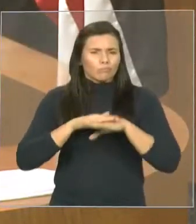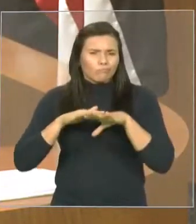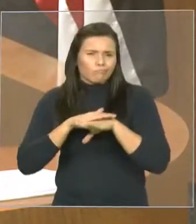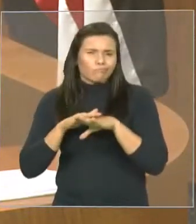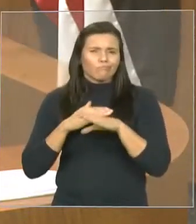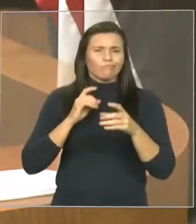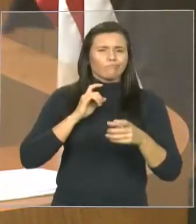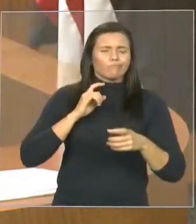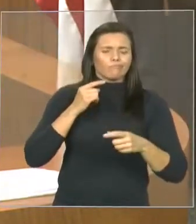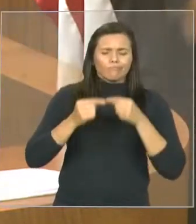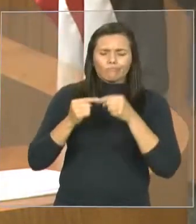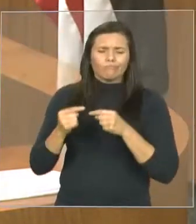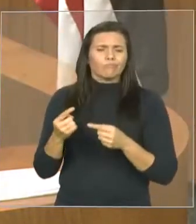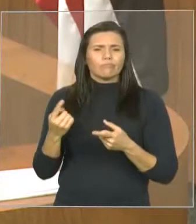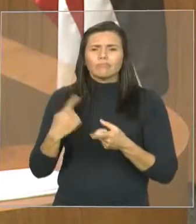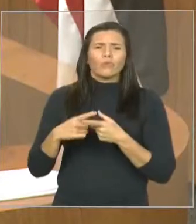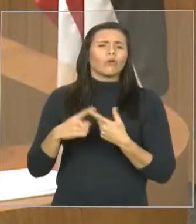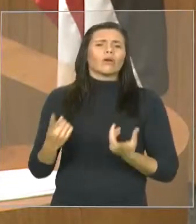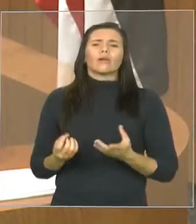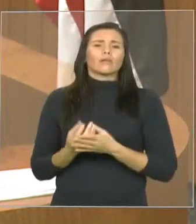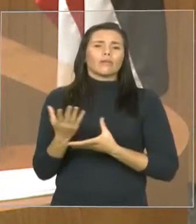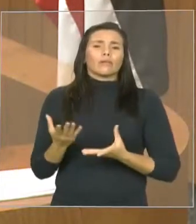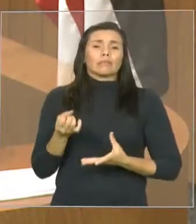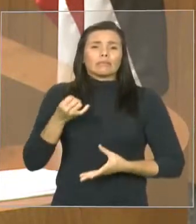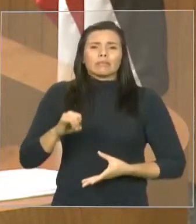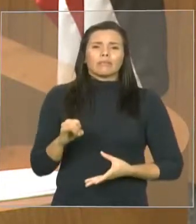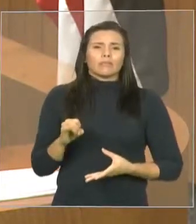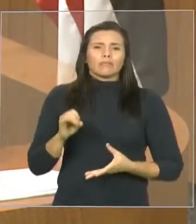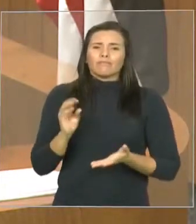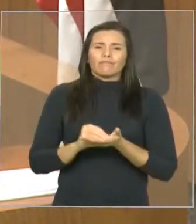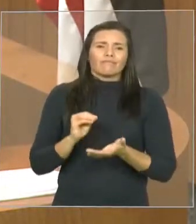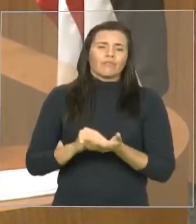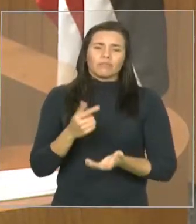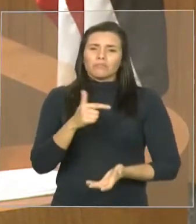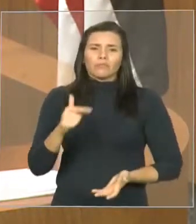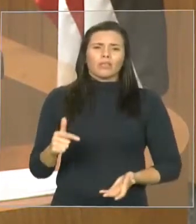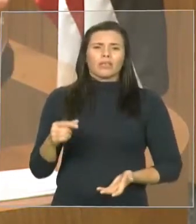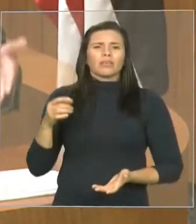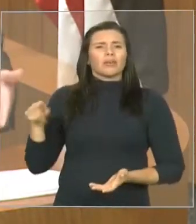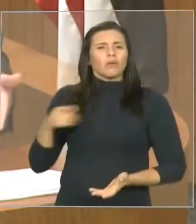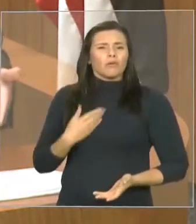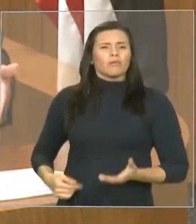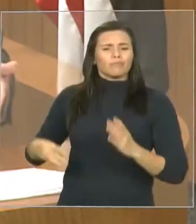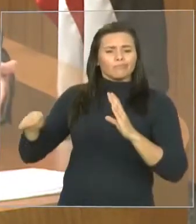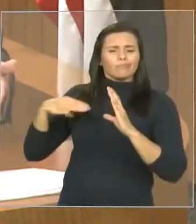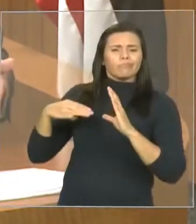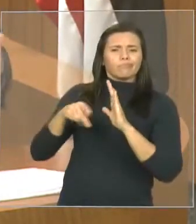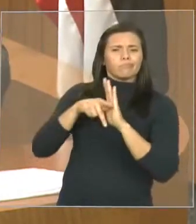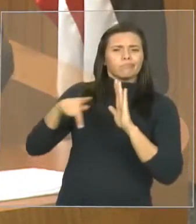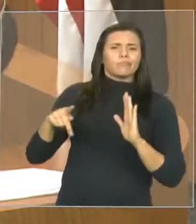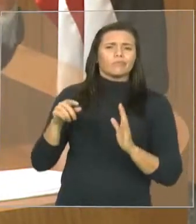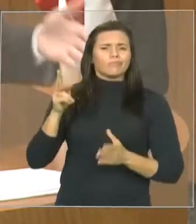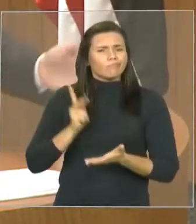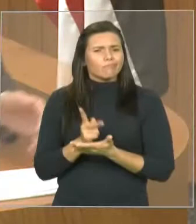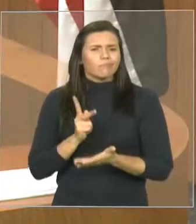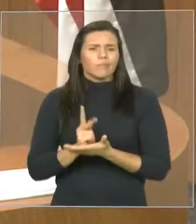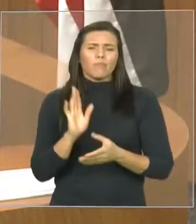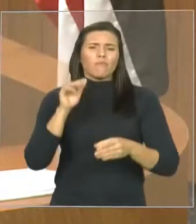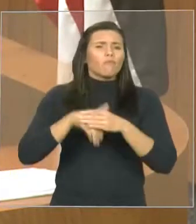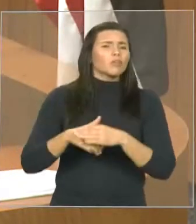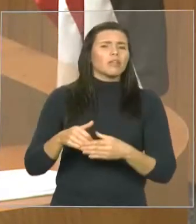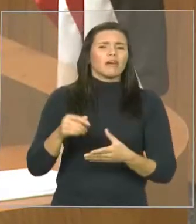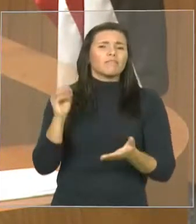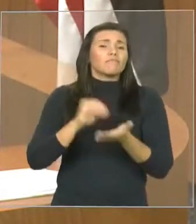os temas de maior importância nessa casa não foram discutidos como deveriam